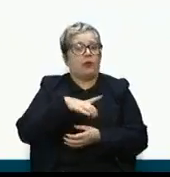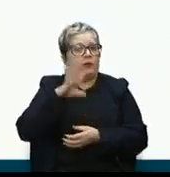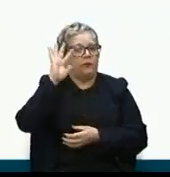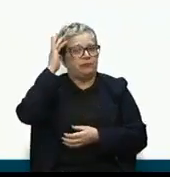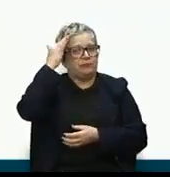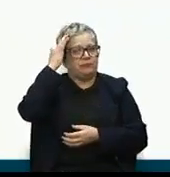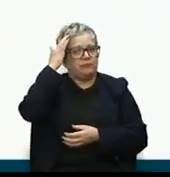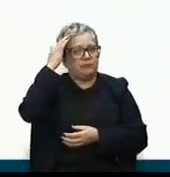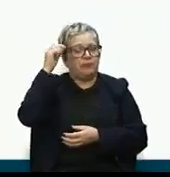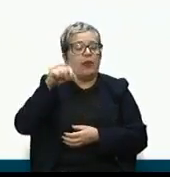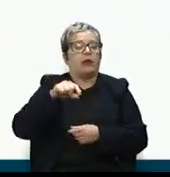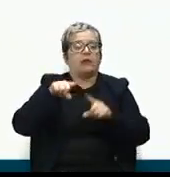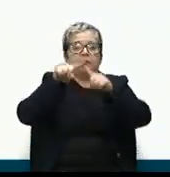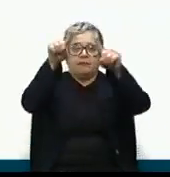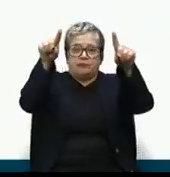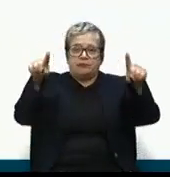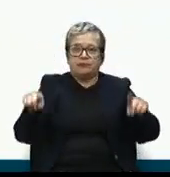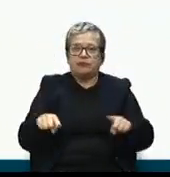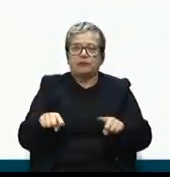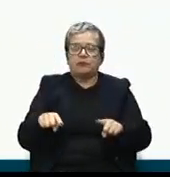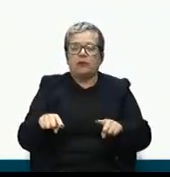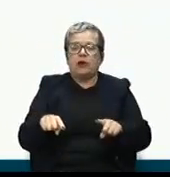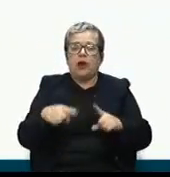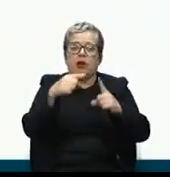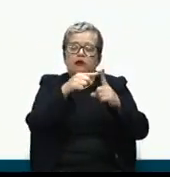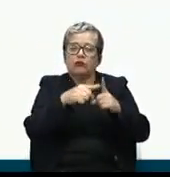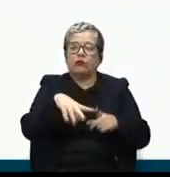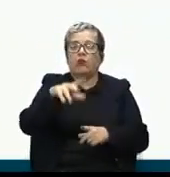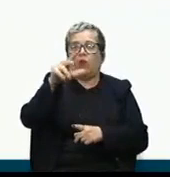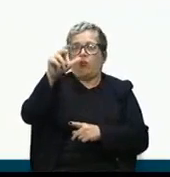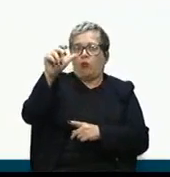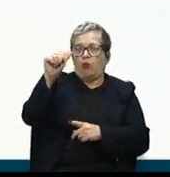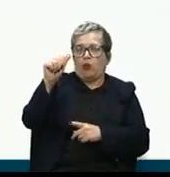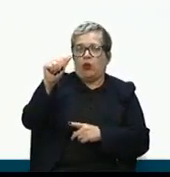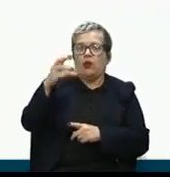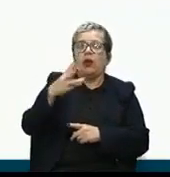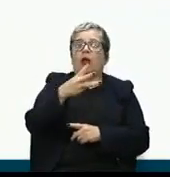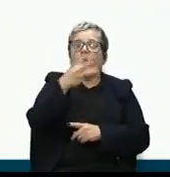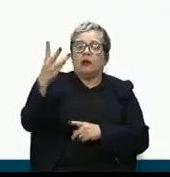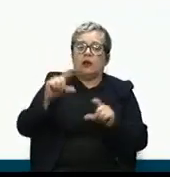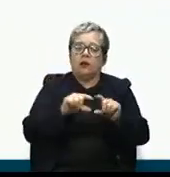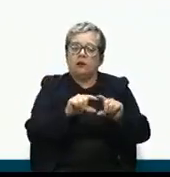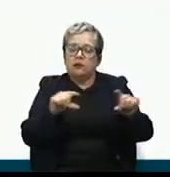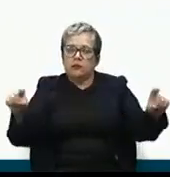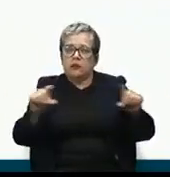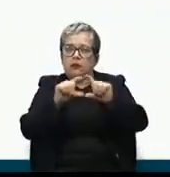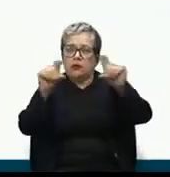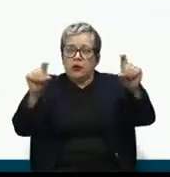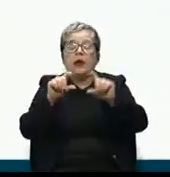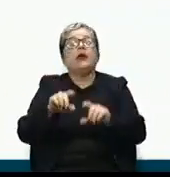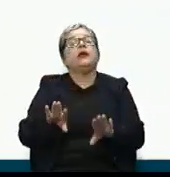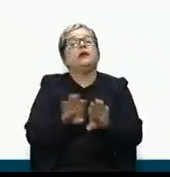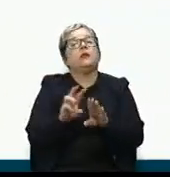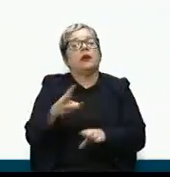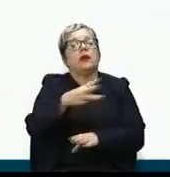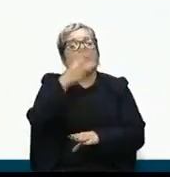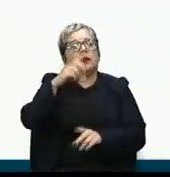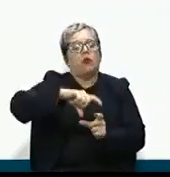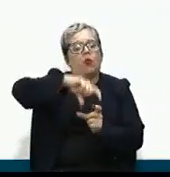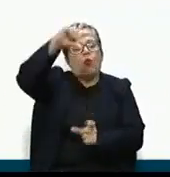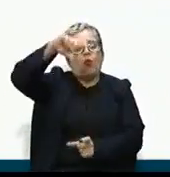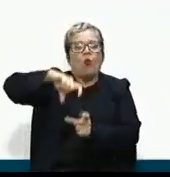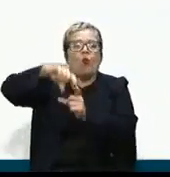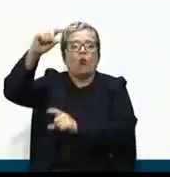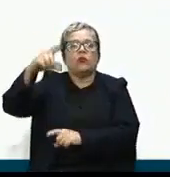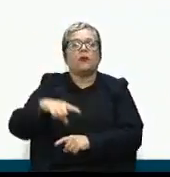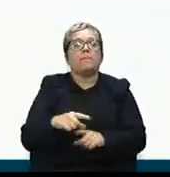essa minha matriz, ela é do tipo A e ela é 3 por 3. Então, eu vou ter 3 linhas e 3 colunas. Então, na